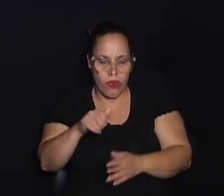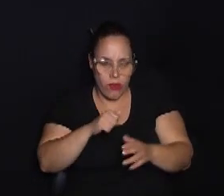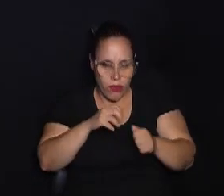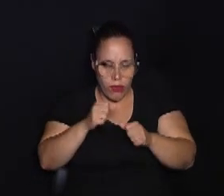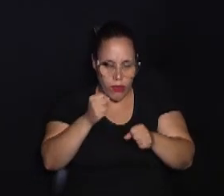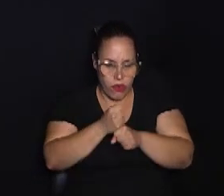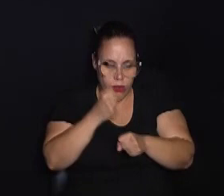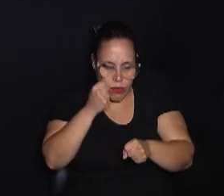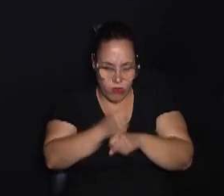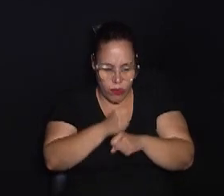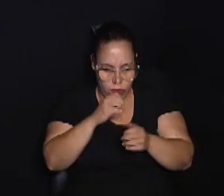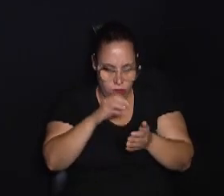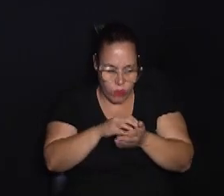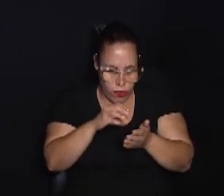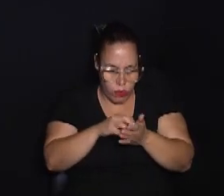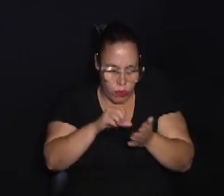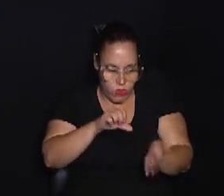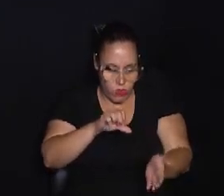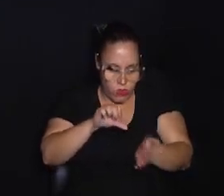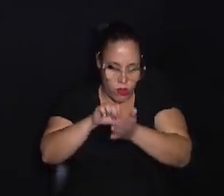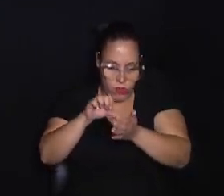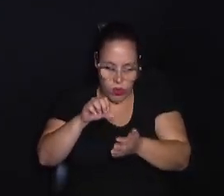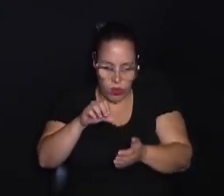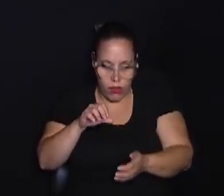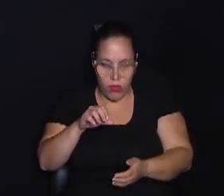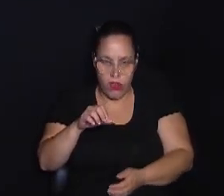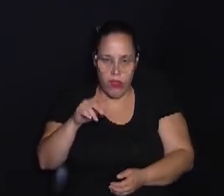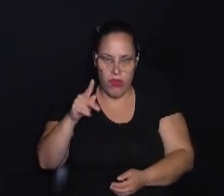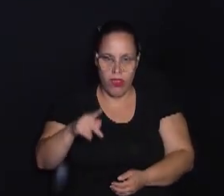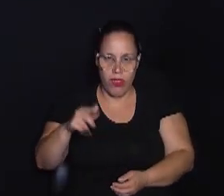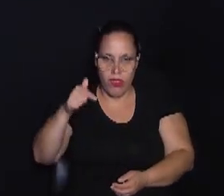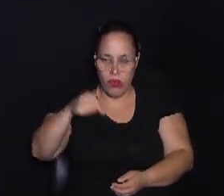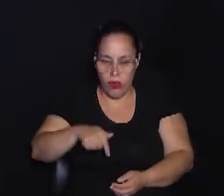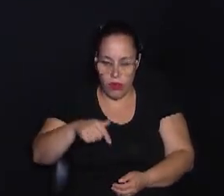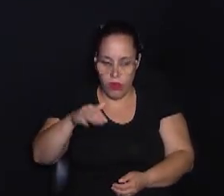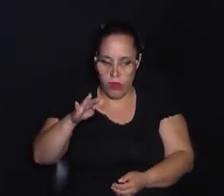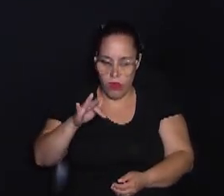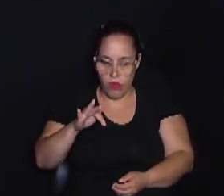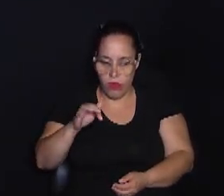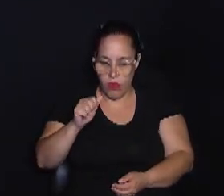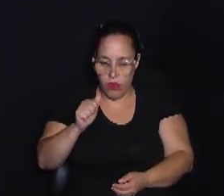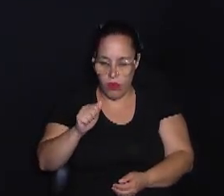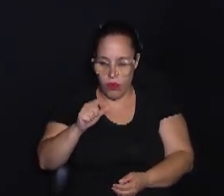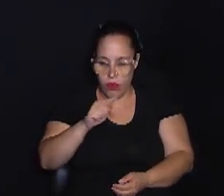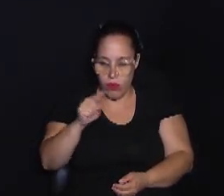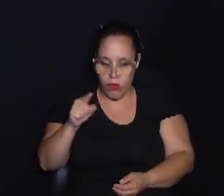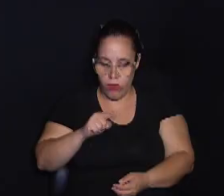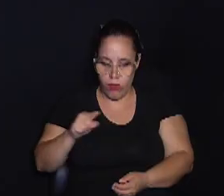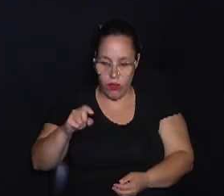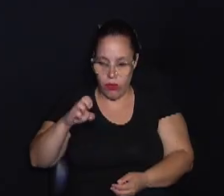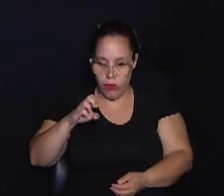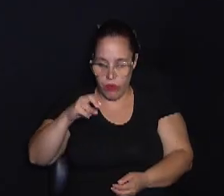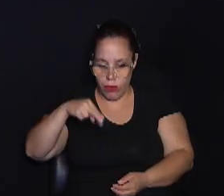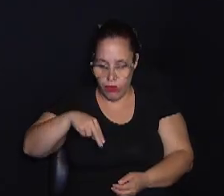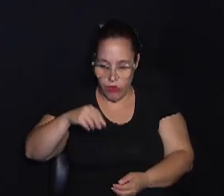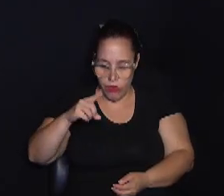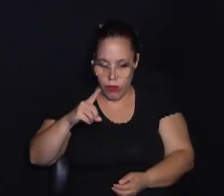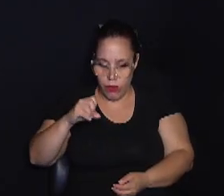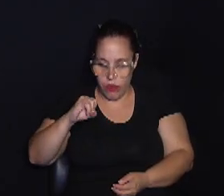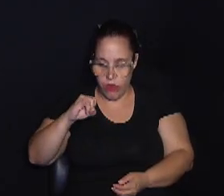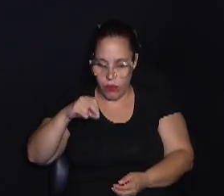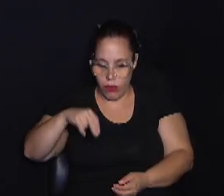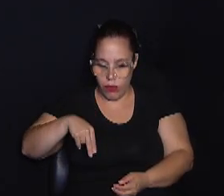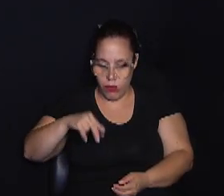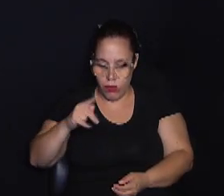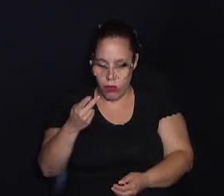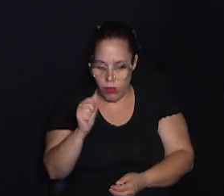construção de um novo centro de saúde no Parque Fazendinha. Como que essa indicação surgiu no seu gabinete? Bom, se a gente for